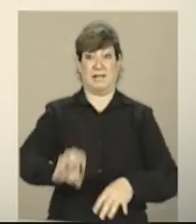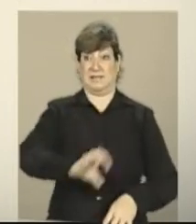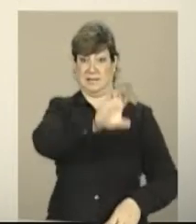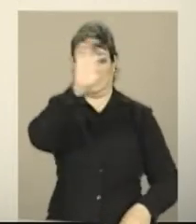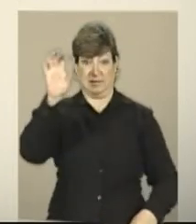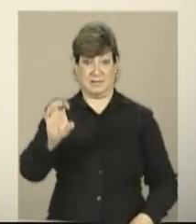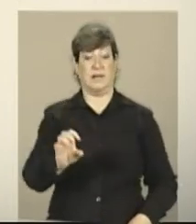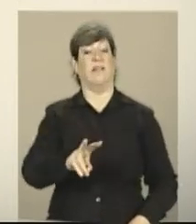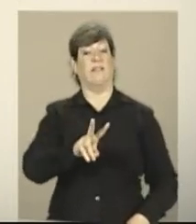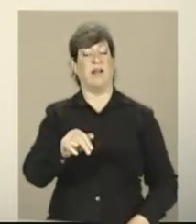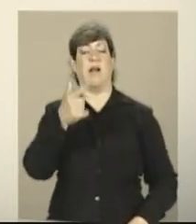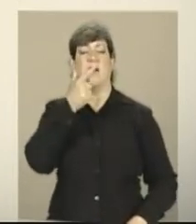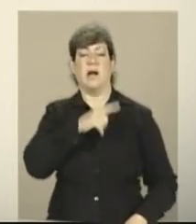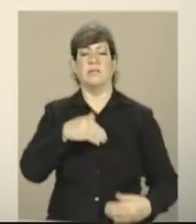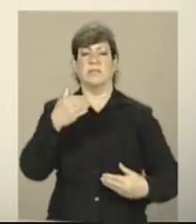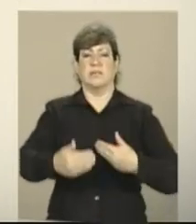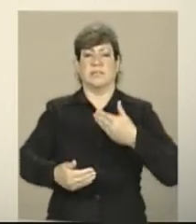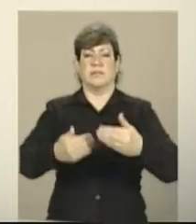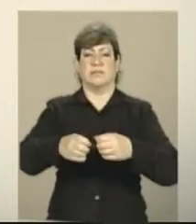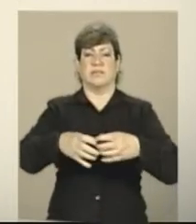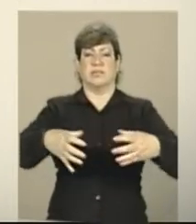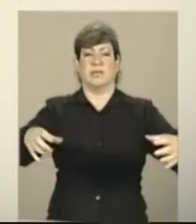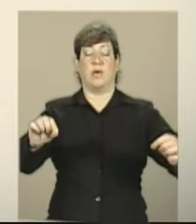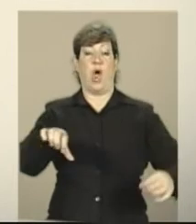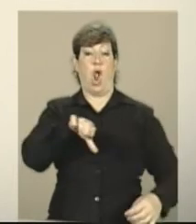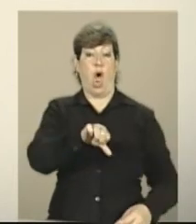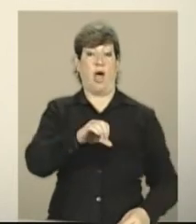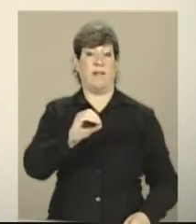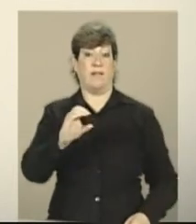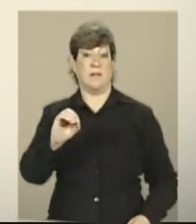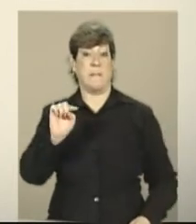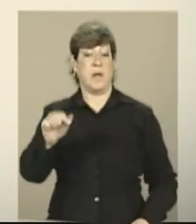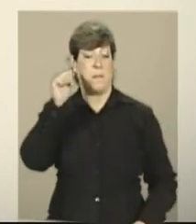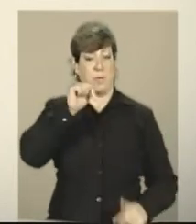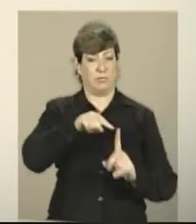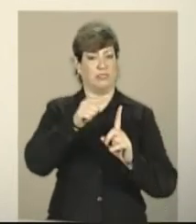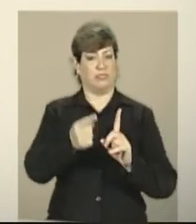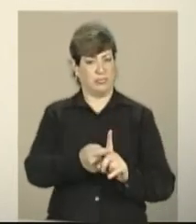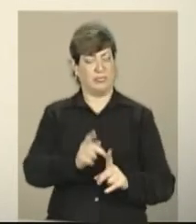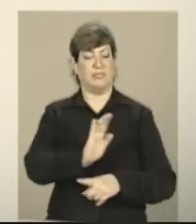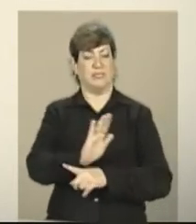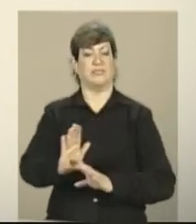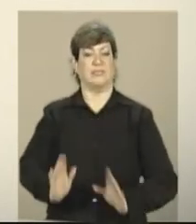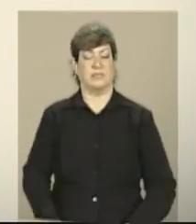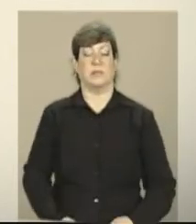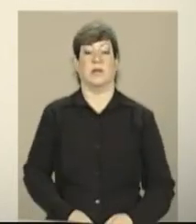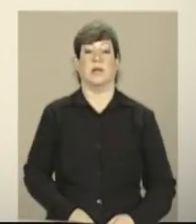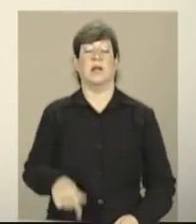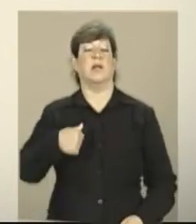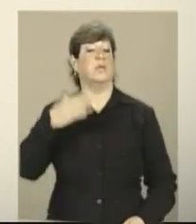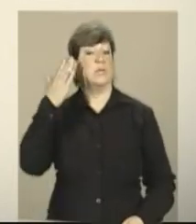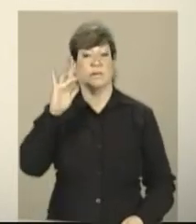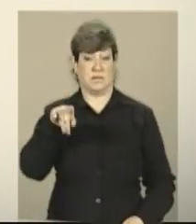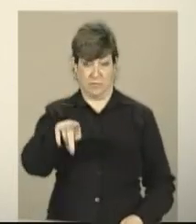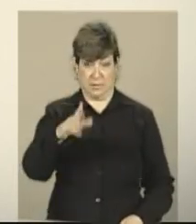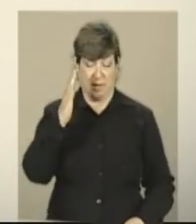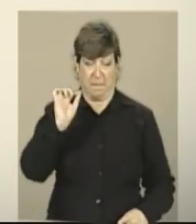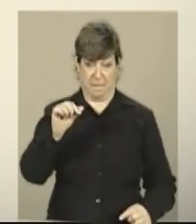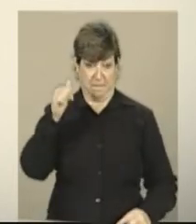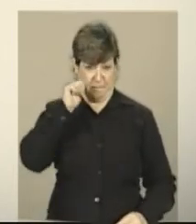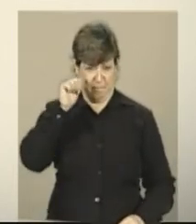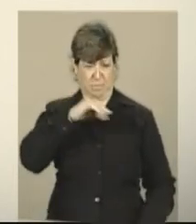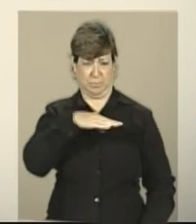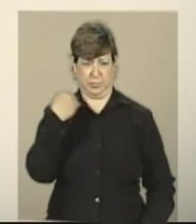e vai alcançando mais de 900 mil gestantes eu não sei se você sabe Luciano mas a mortalidade